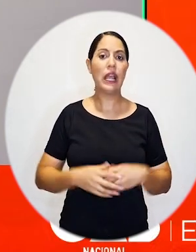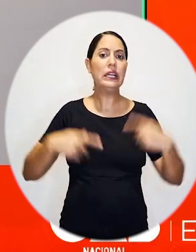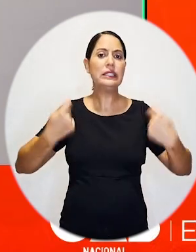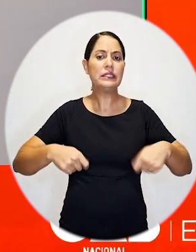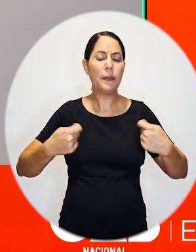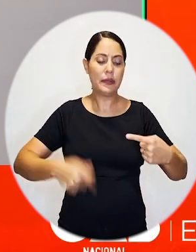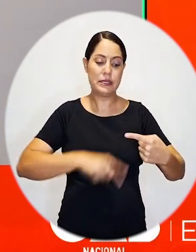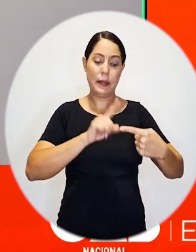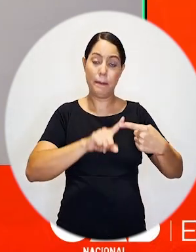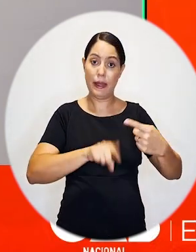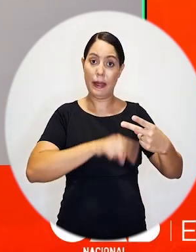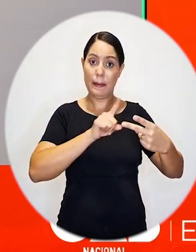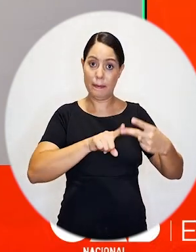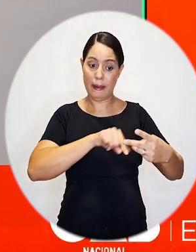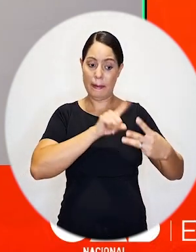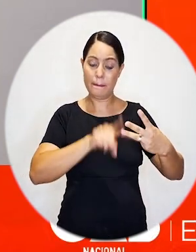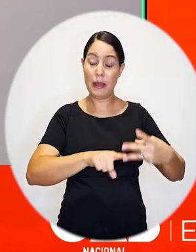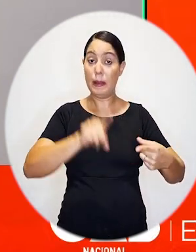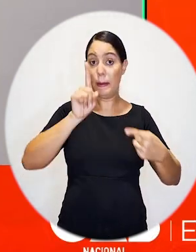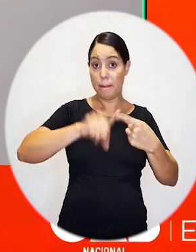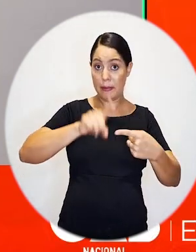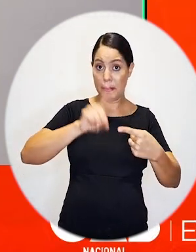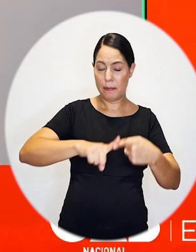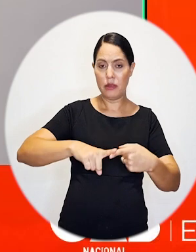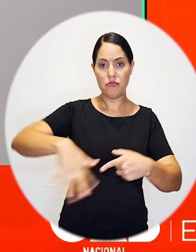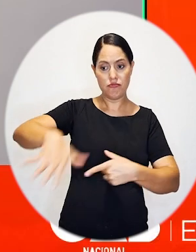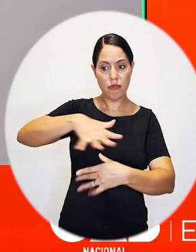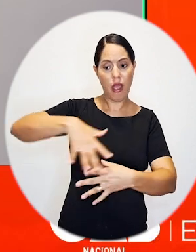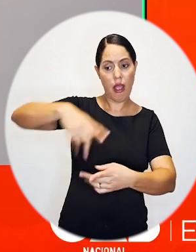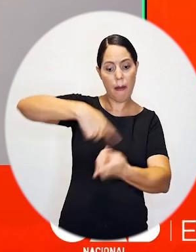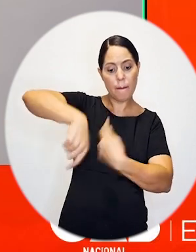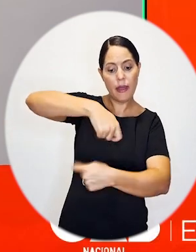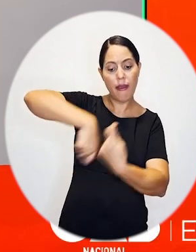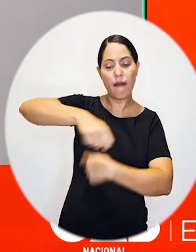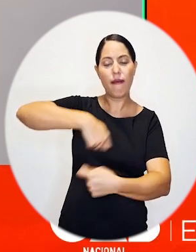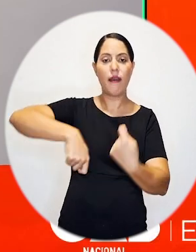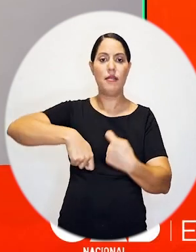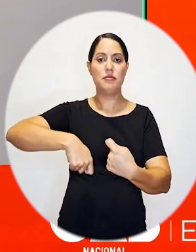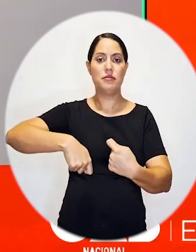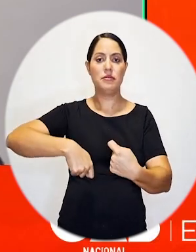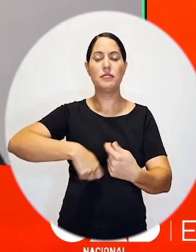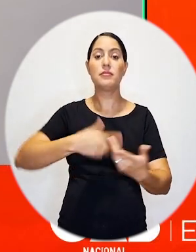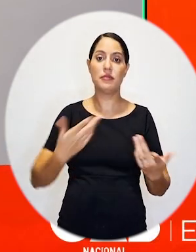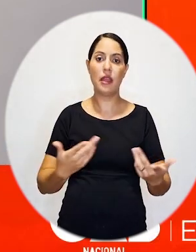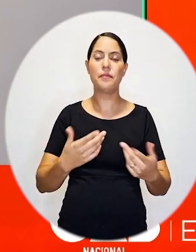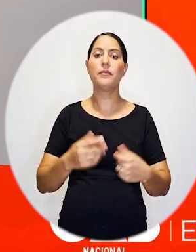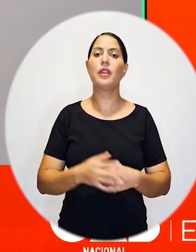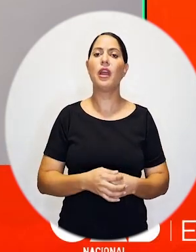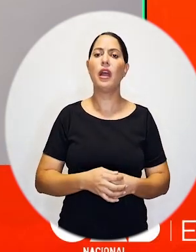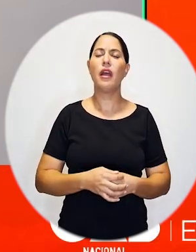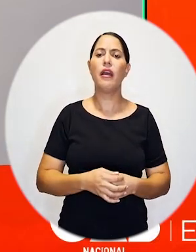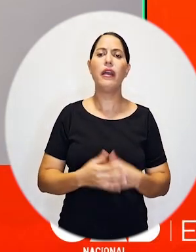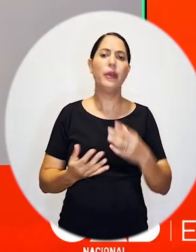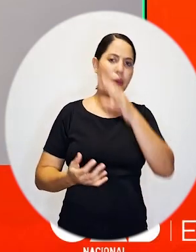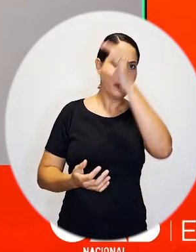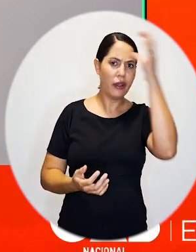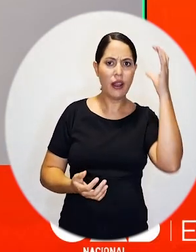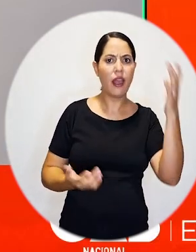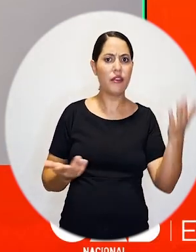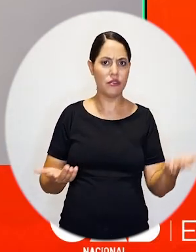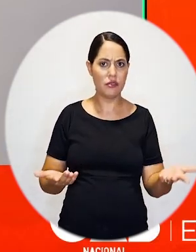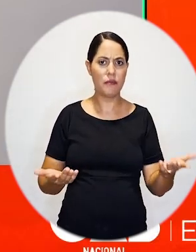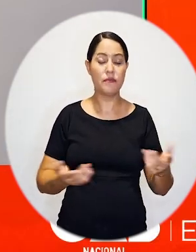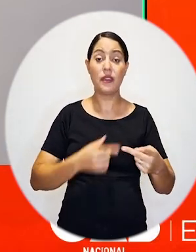A gente precisa de conhecer 3 coisas: o mercado, si próprio e o cliente. Quando a